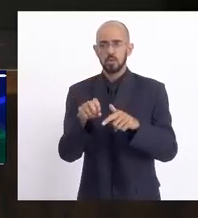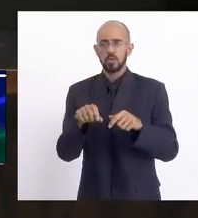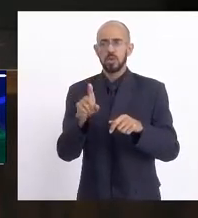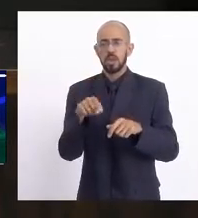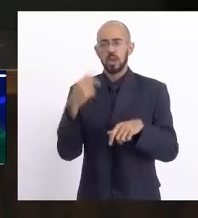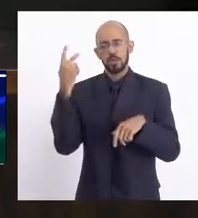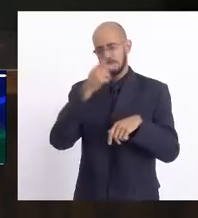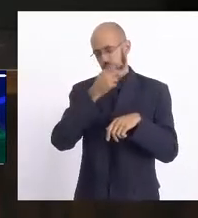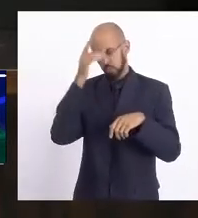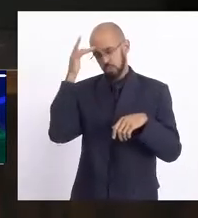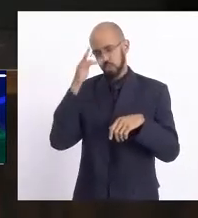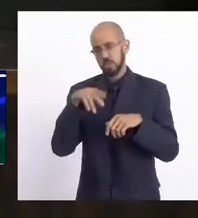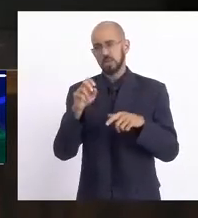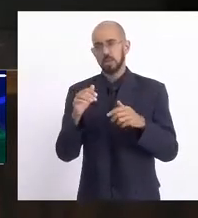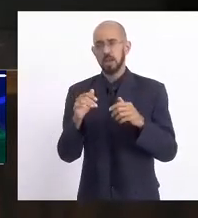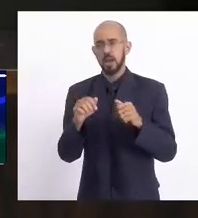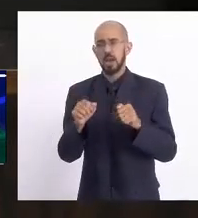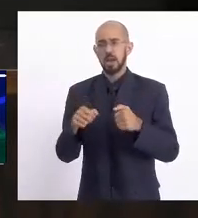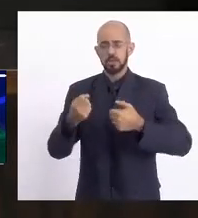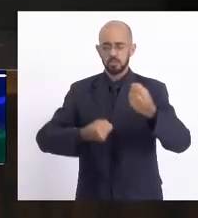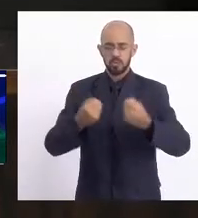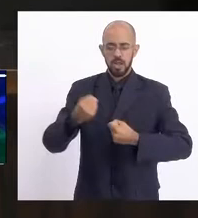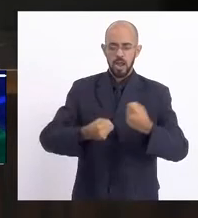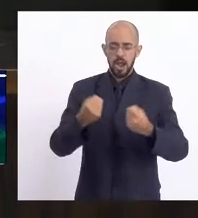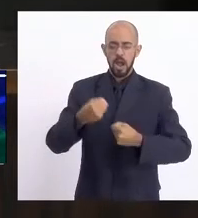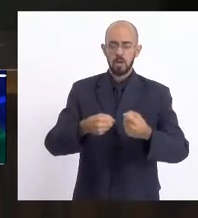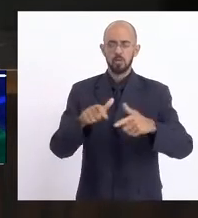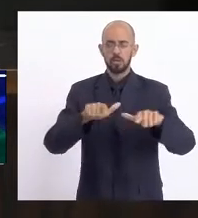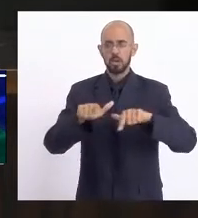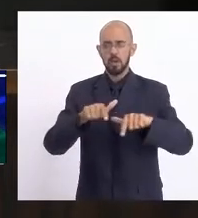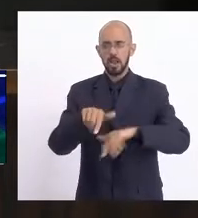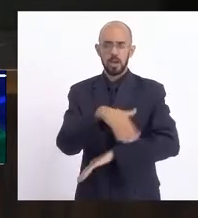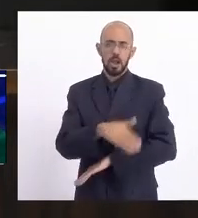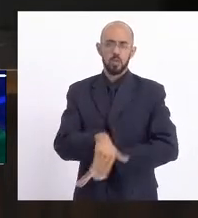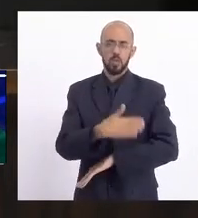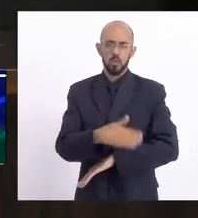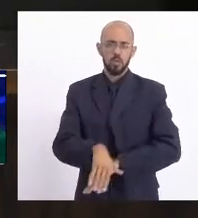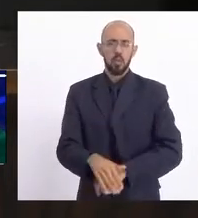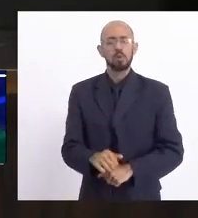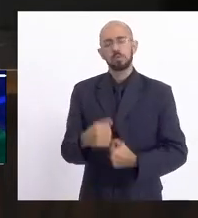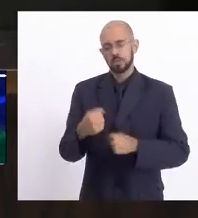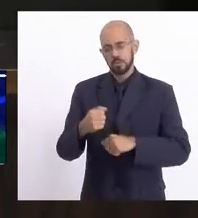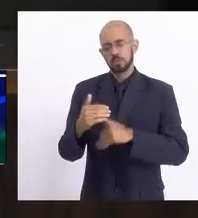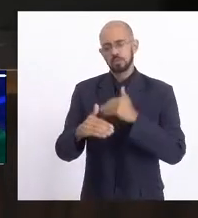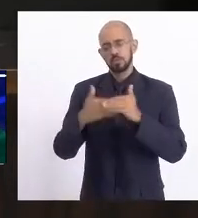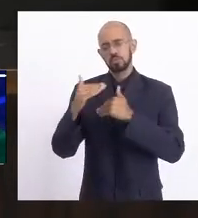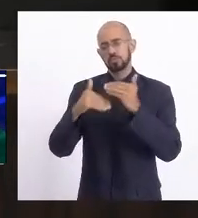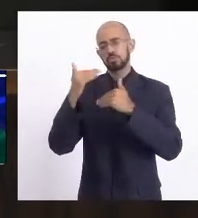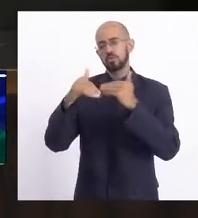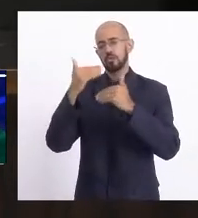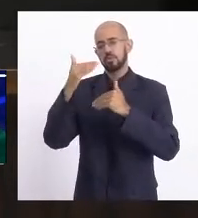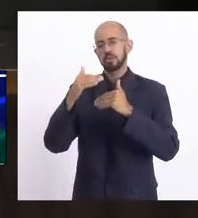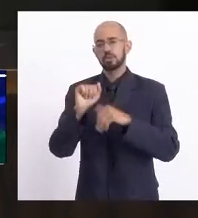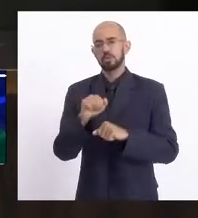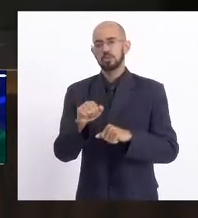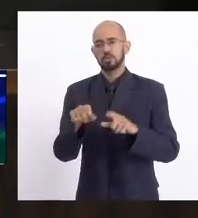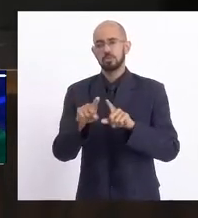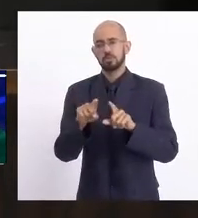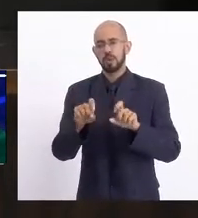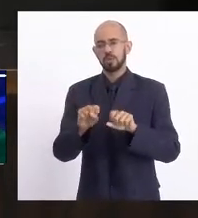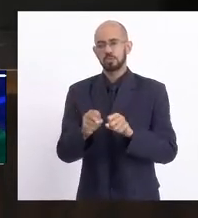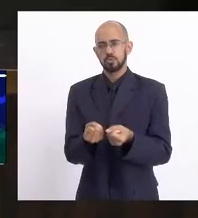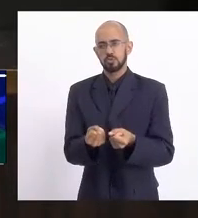banco do carro, que trabalha na rua. Precisamos garantir algum avanço para esses servidores públicos da área da segurança.